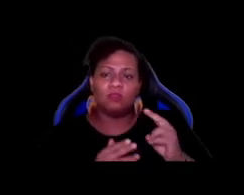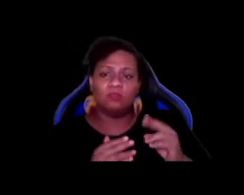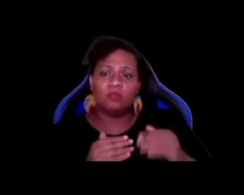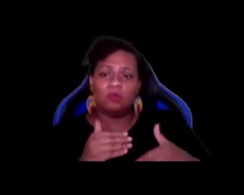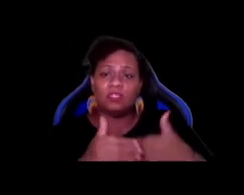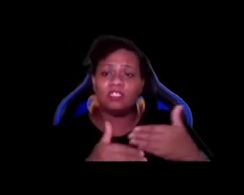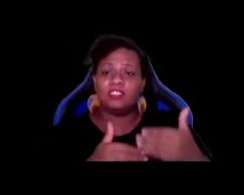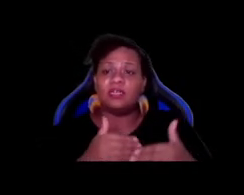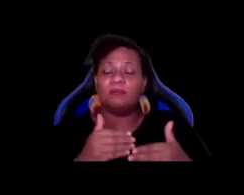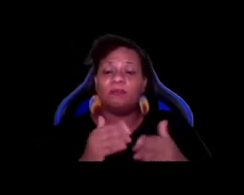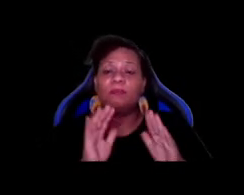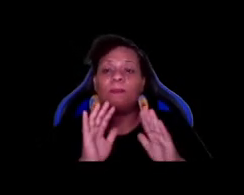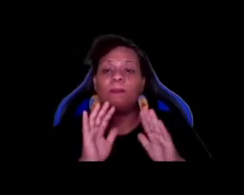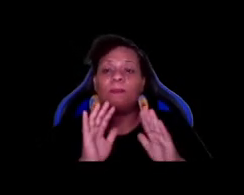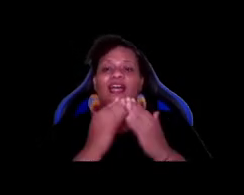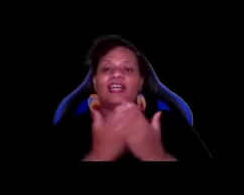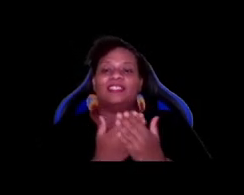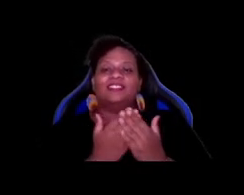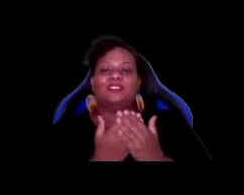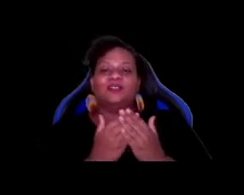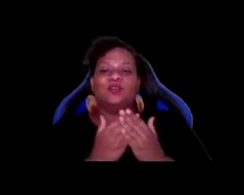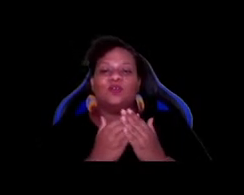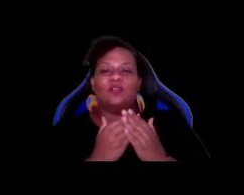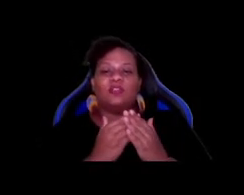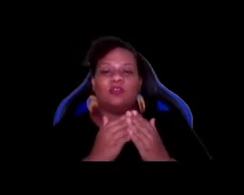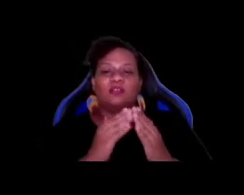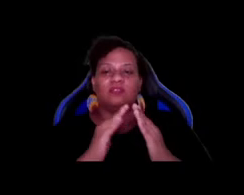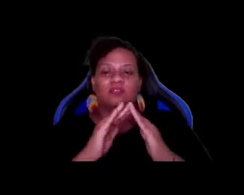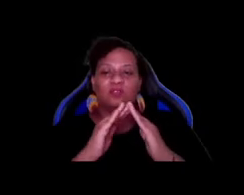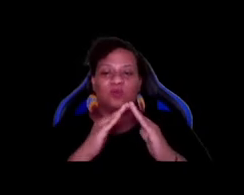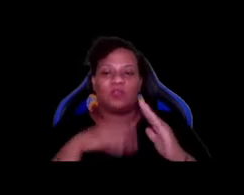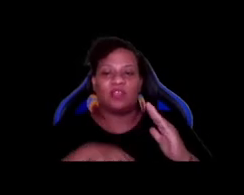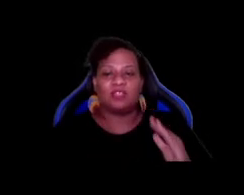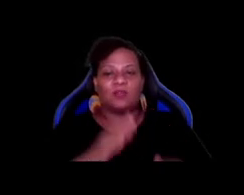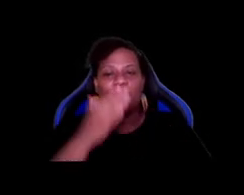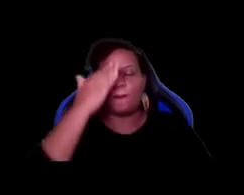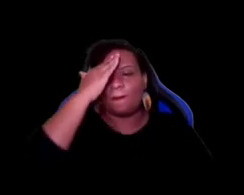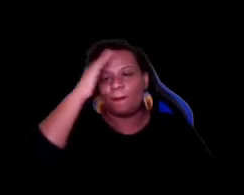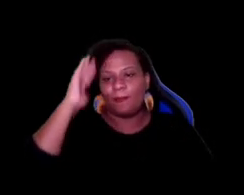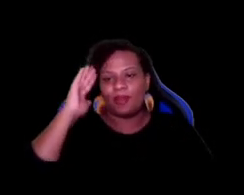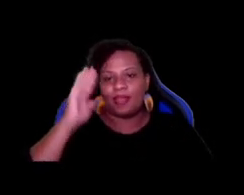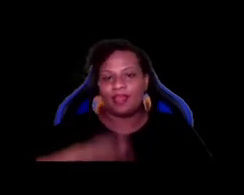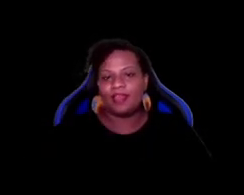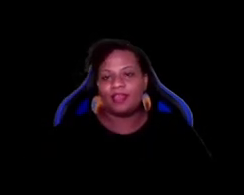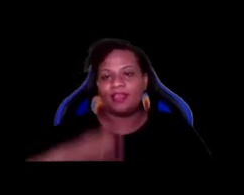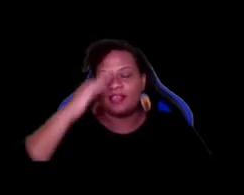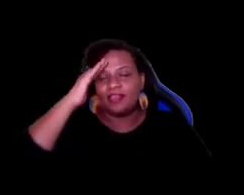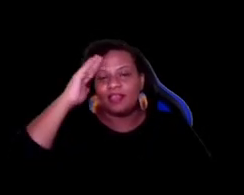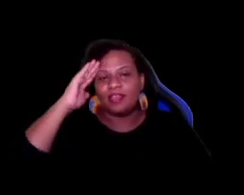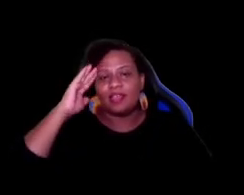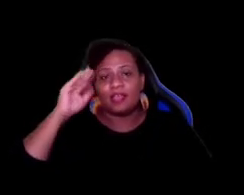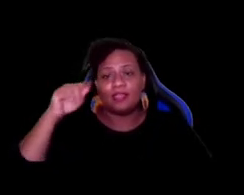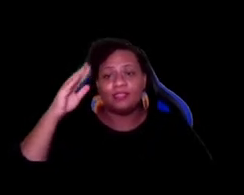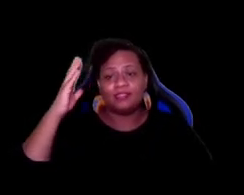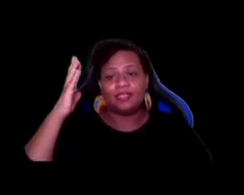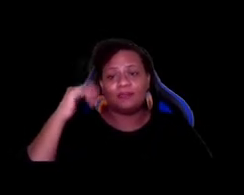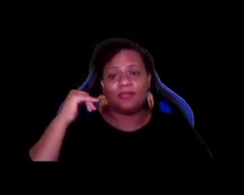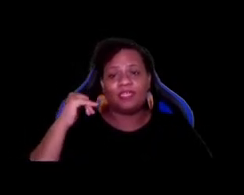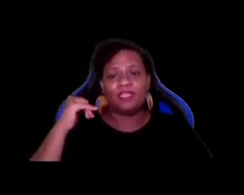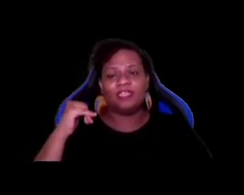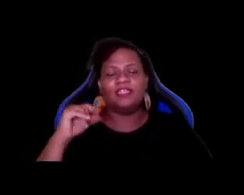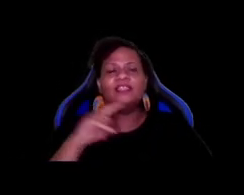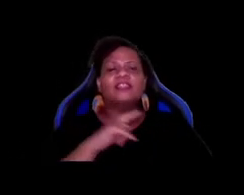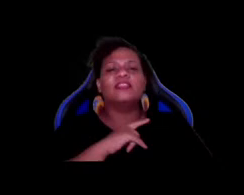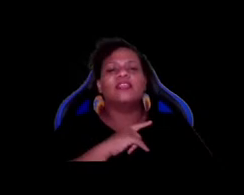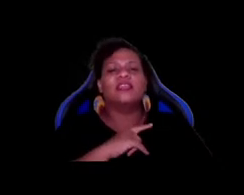mas a escola do candomblé me deu esse saber. Gabi Guedes é outro da pendanado,